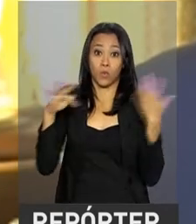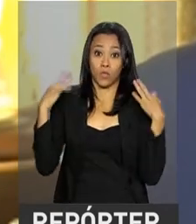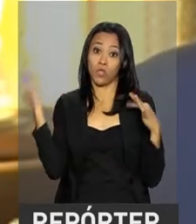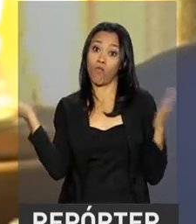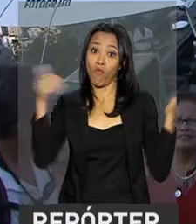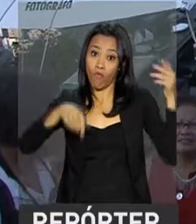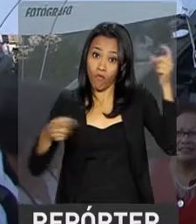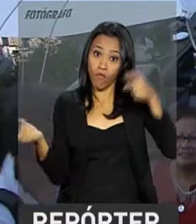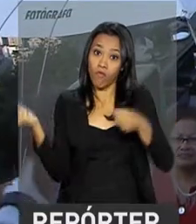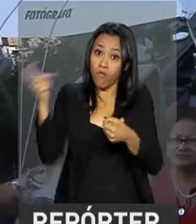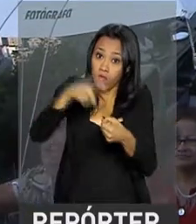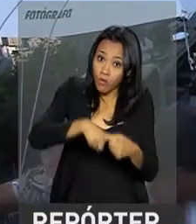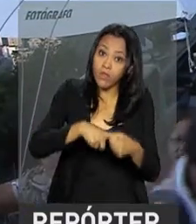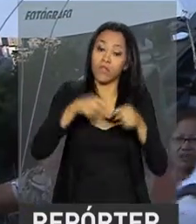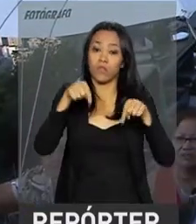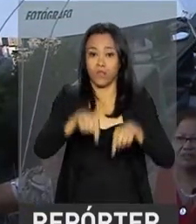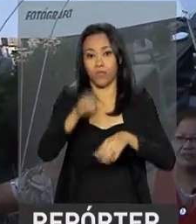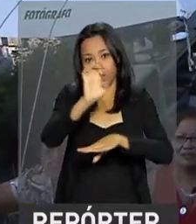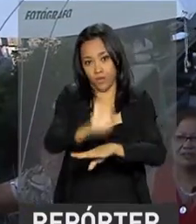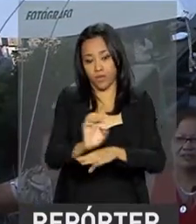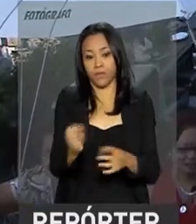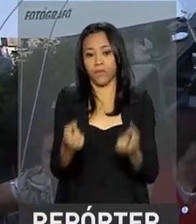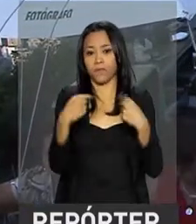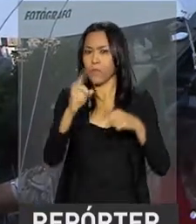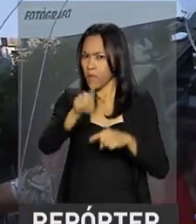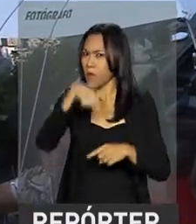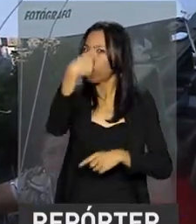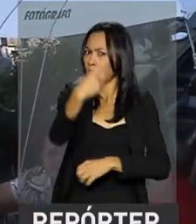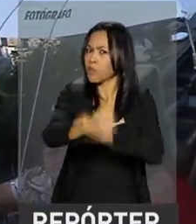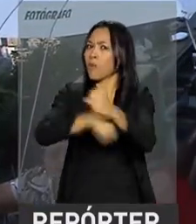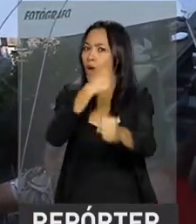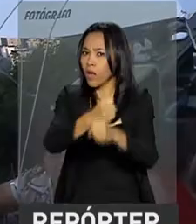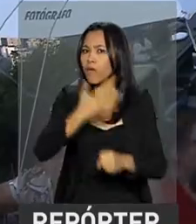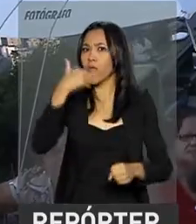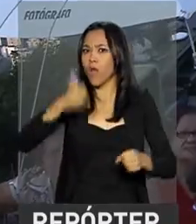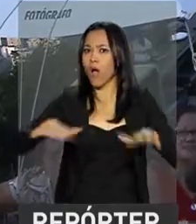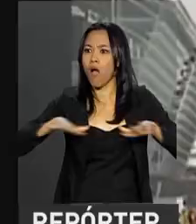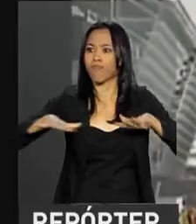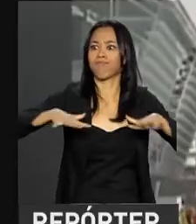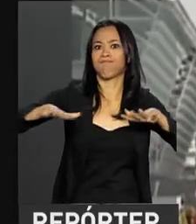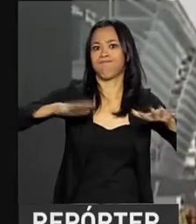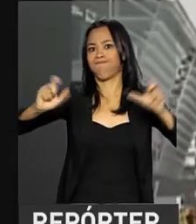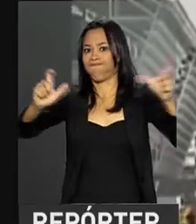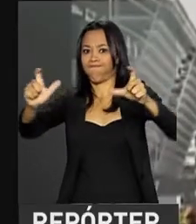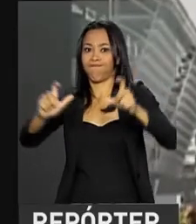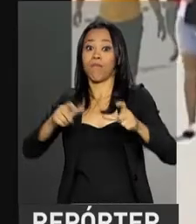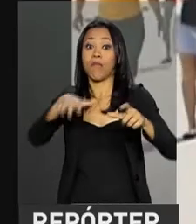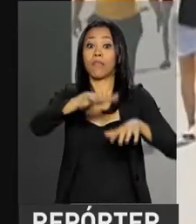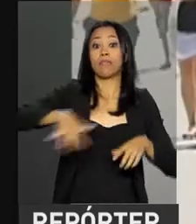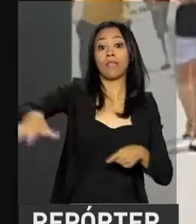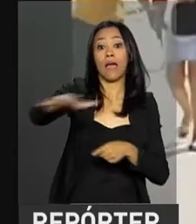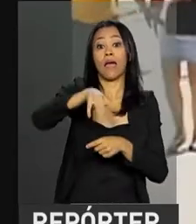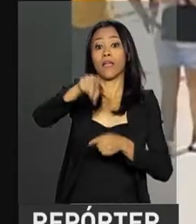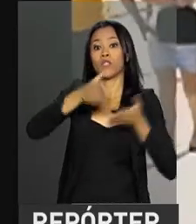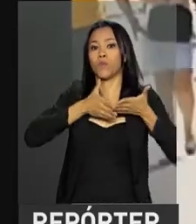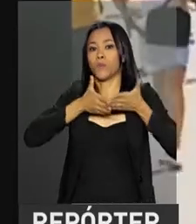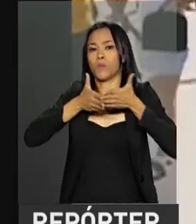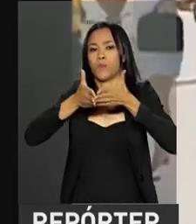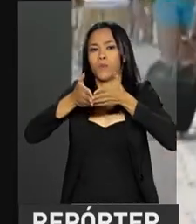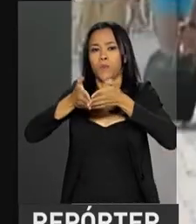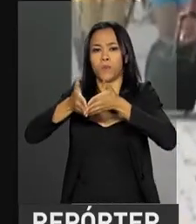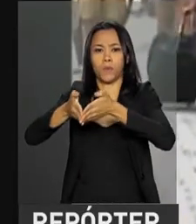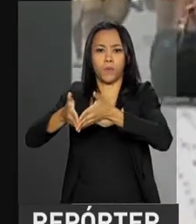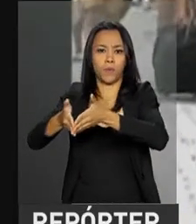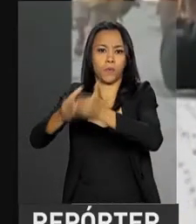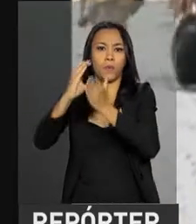para o Rio de Janeiro. Para o ano que vem, a expectativa é de um mercado mais aquecido para o turismo. O destaque vai para o setor de cruzeiros.